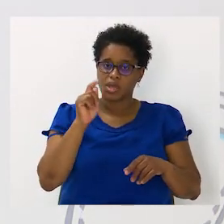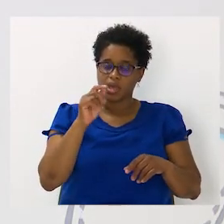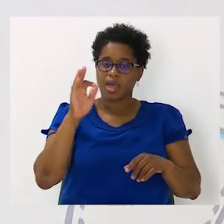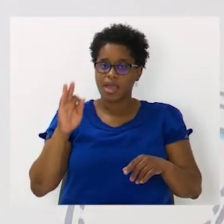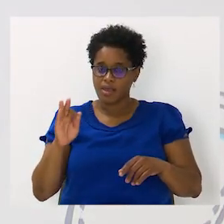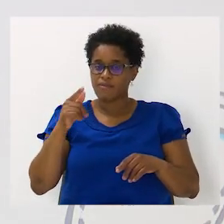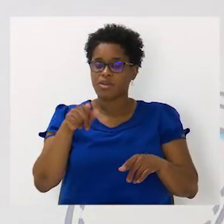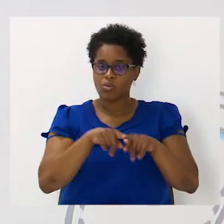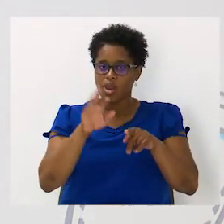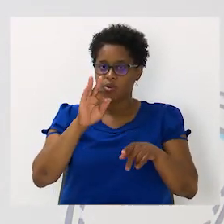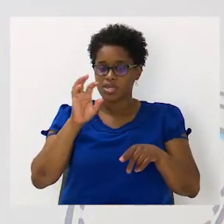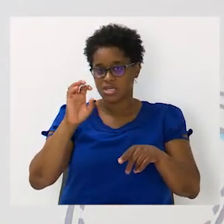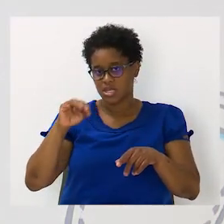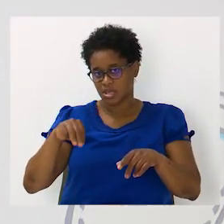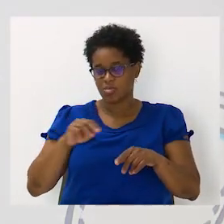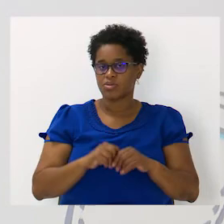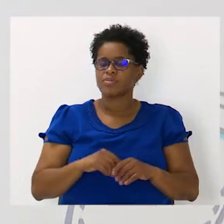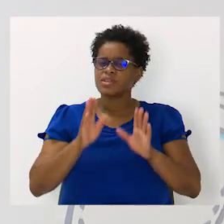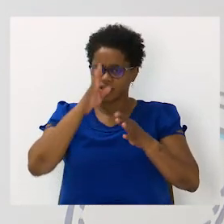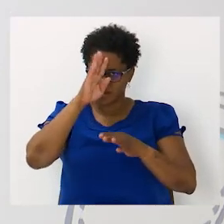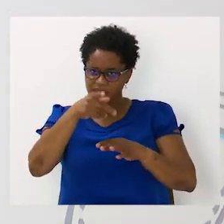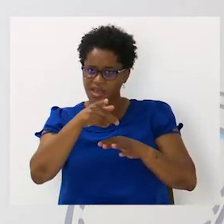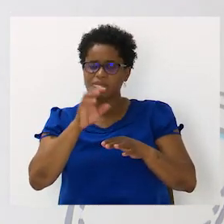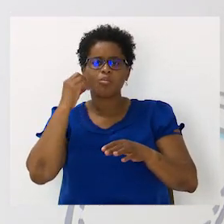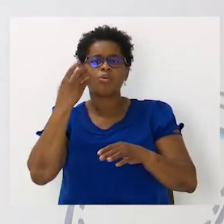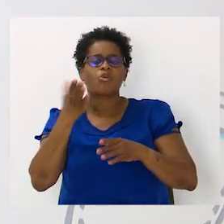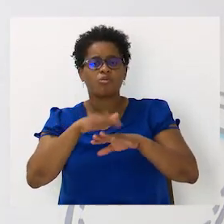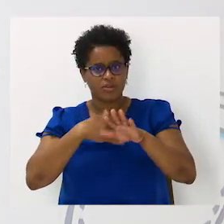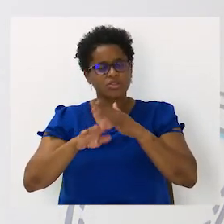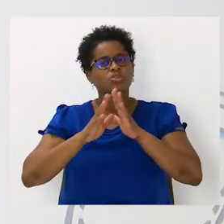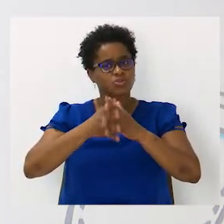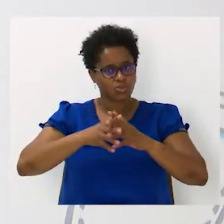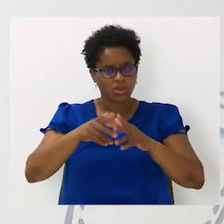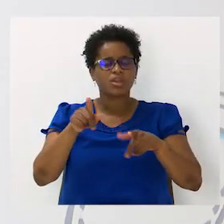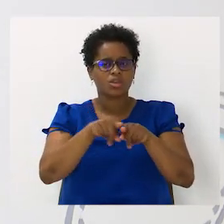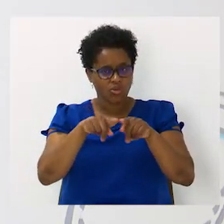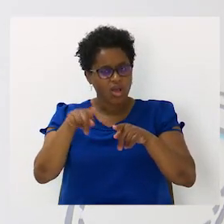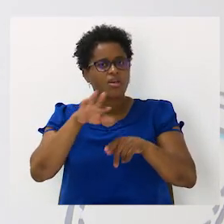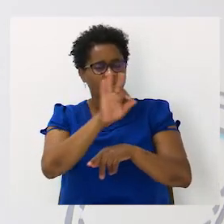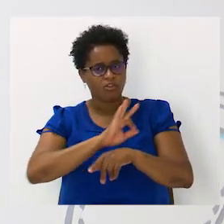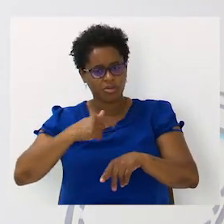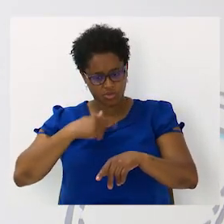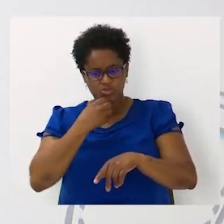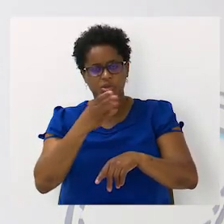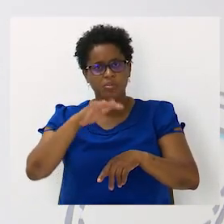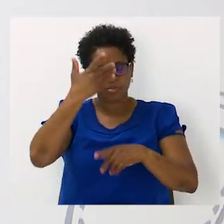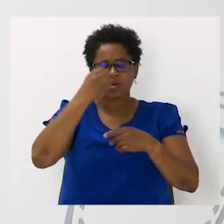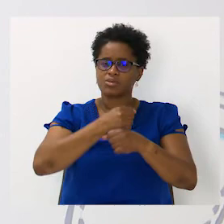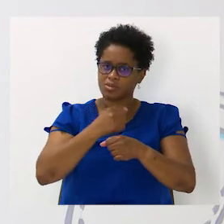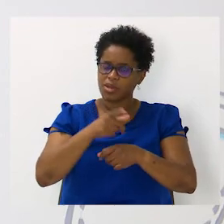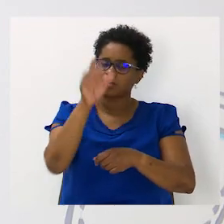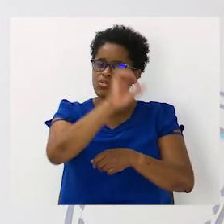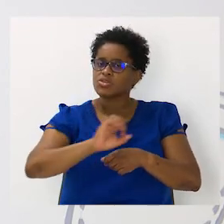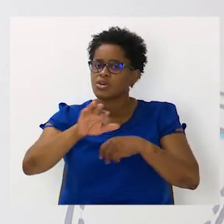mede 4 centímetros. Já sabem como estruturar, da mesma forma que eu expliquei o primeiro exercício, vocês vão fazer